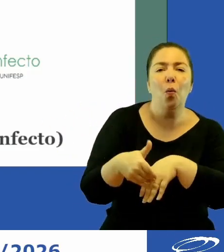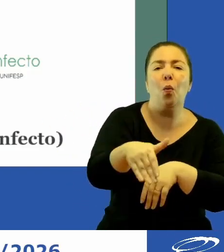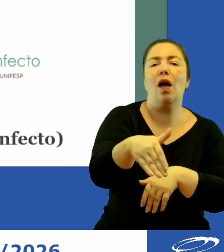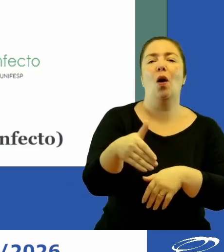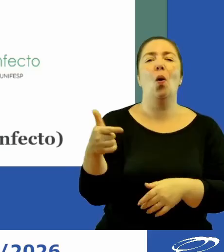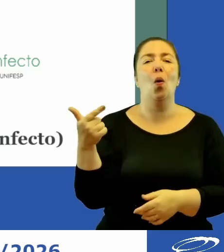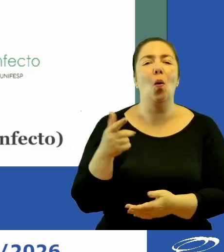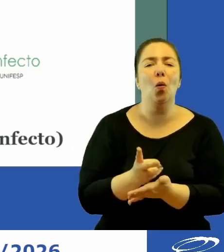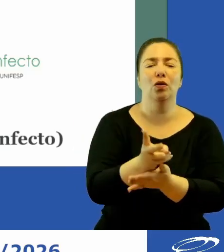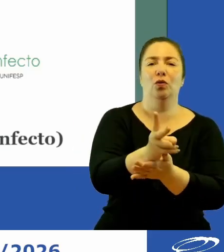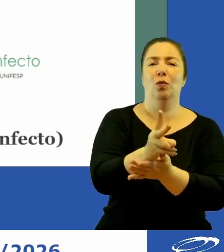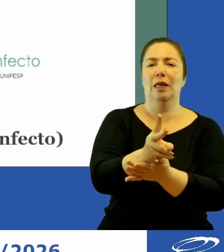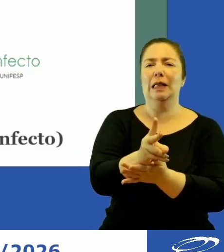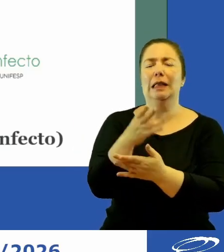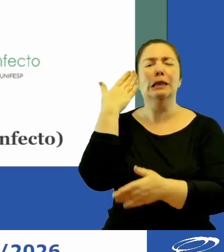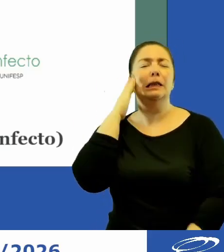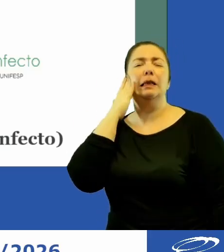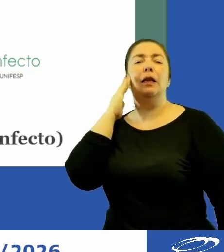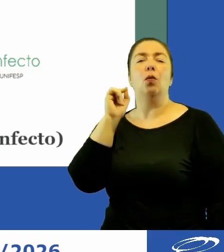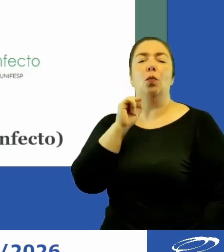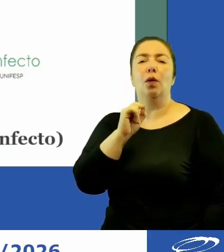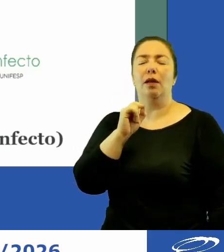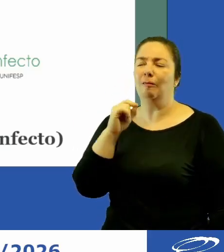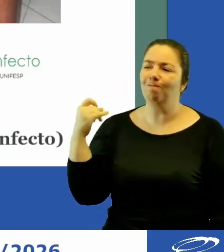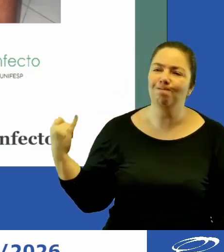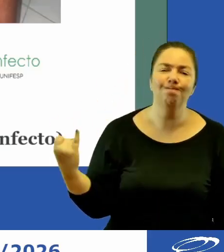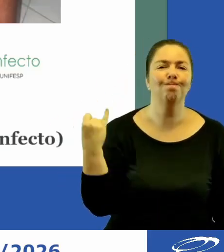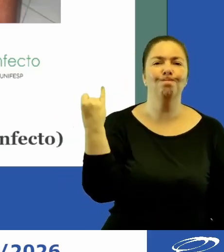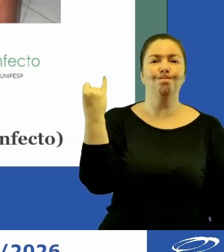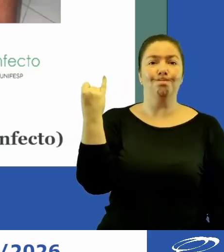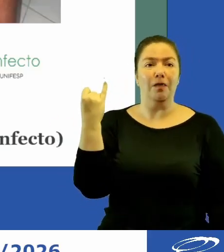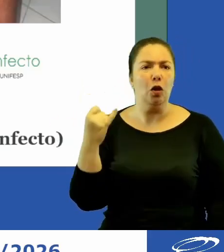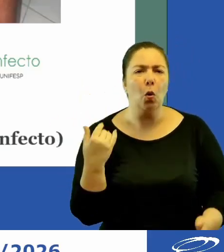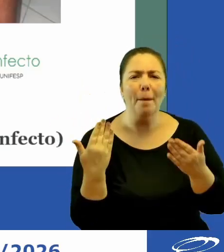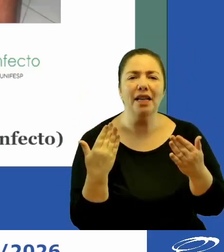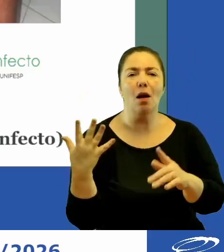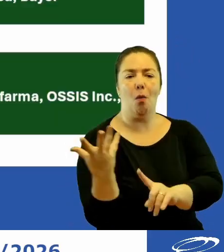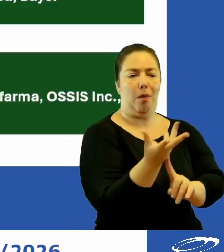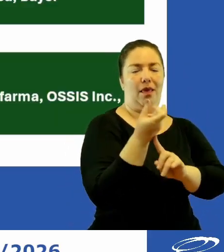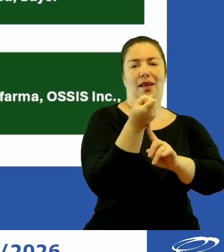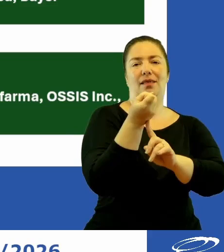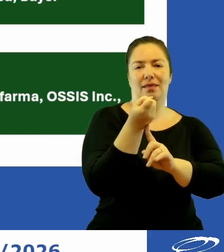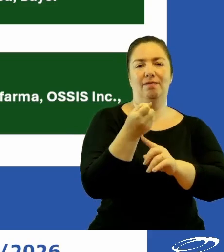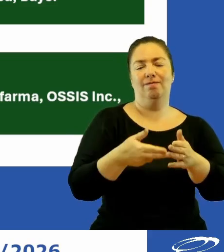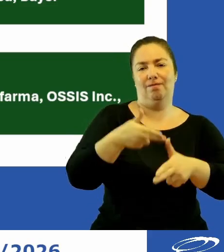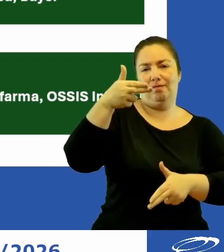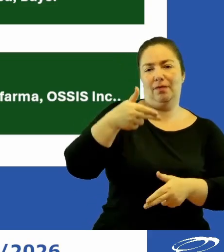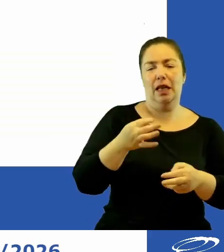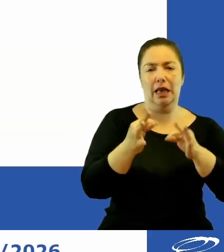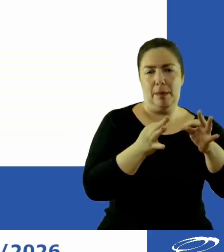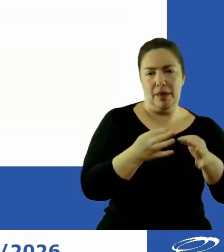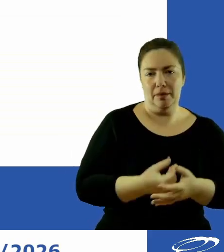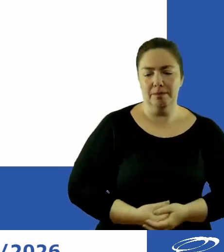neste entendimento que eu acredito ser o estado da arte no tratamento das infecções periprotéticas. Vamos lá, esses são os meus